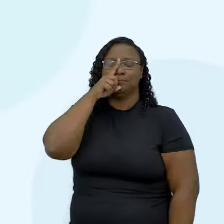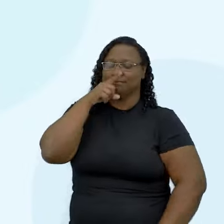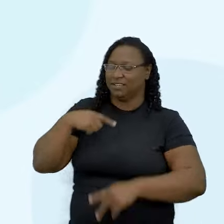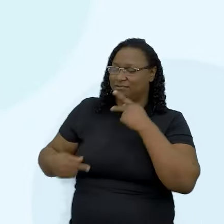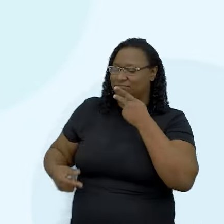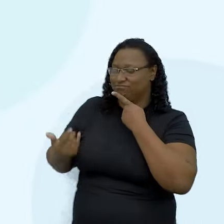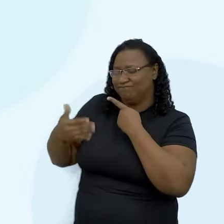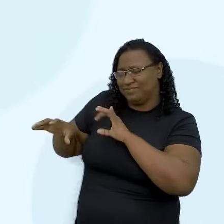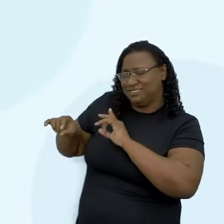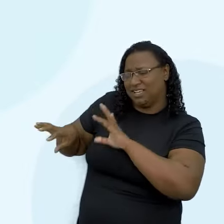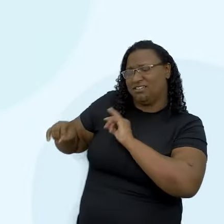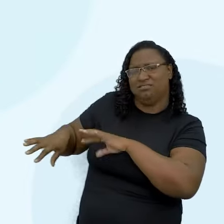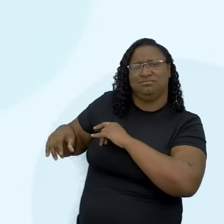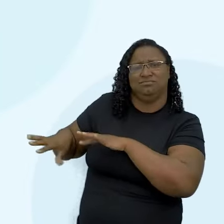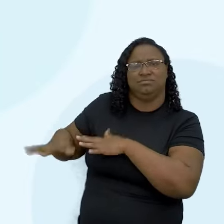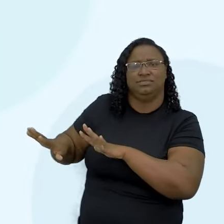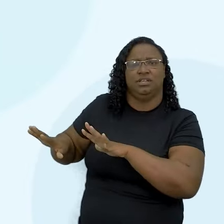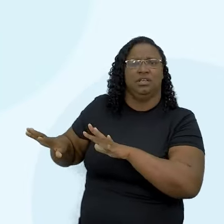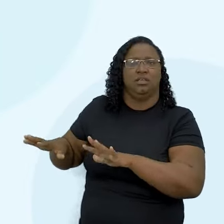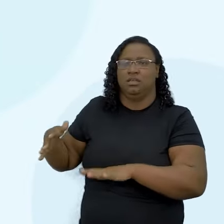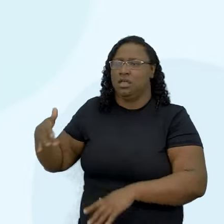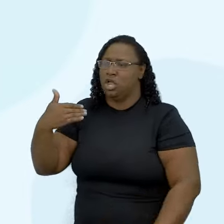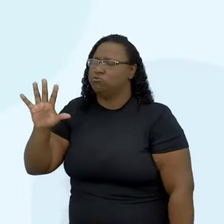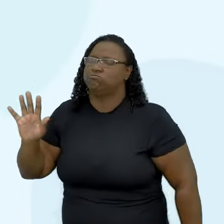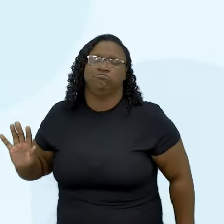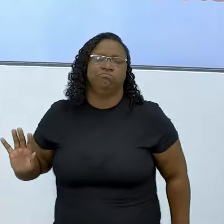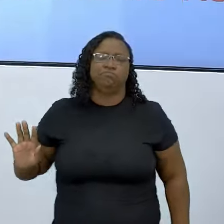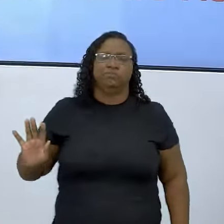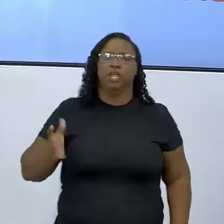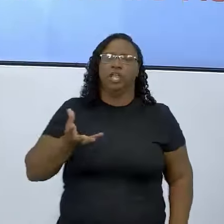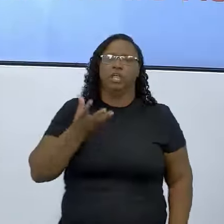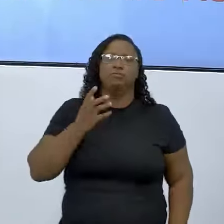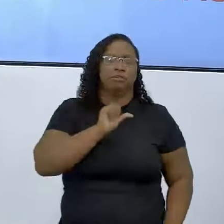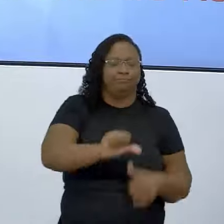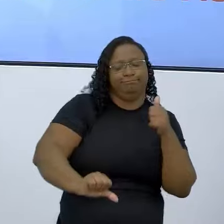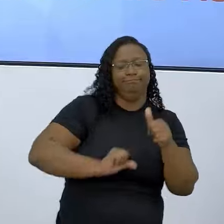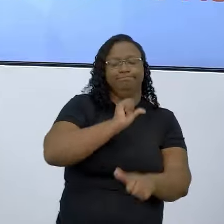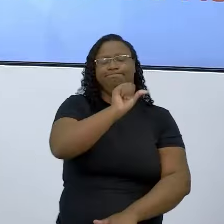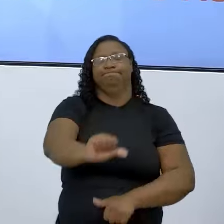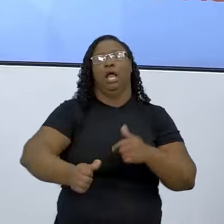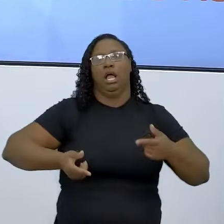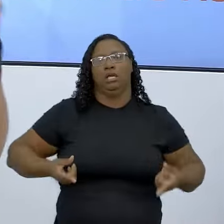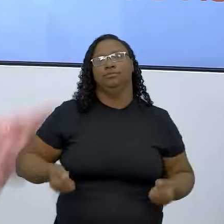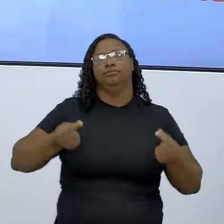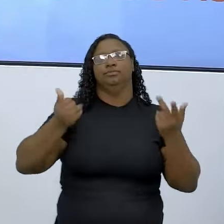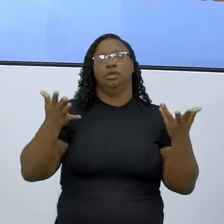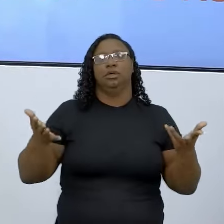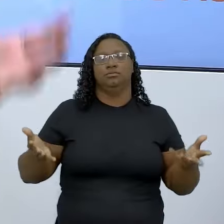lado. Não interessa. O que me interessa é aquilo que reverte em dinheiro, que reverte em mercado.